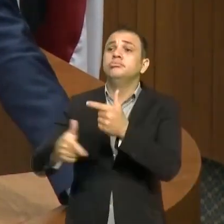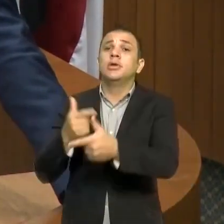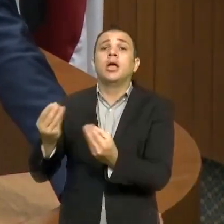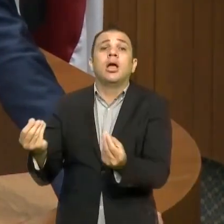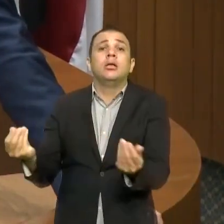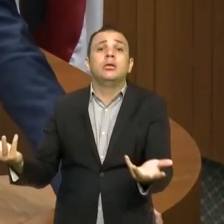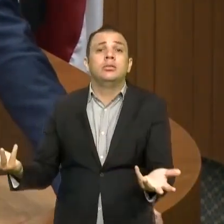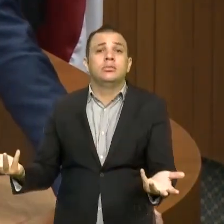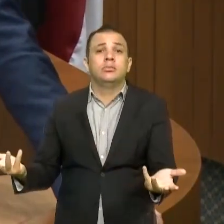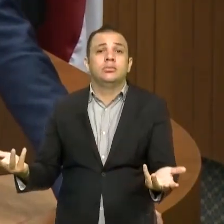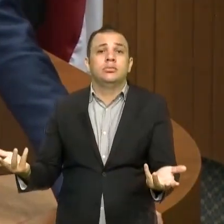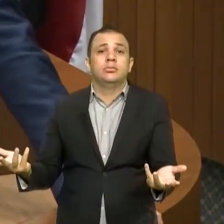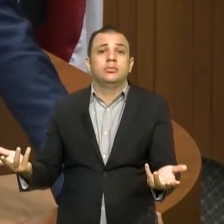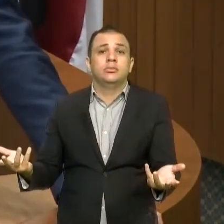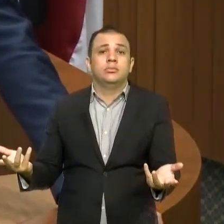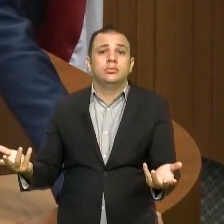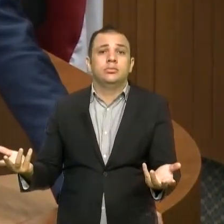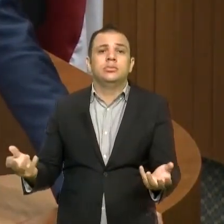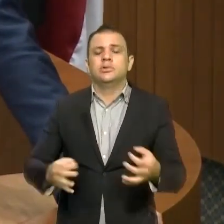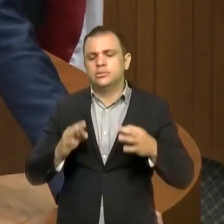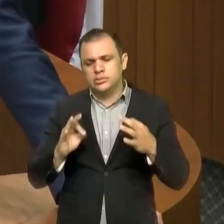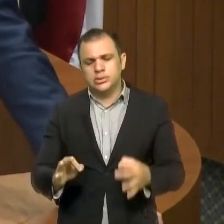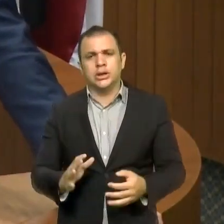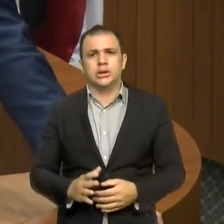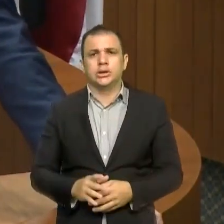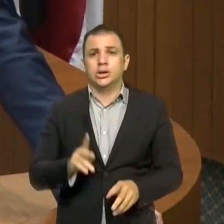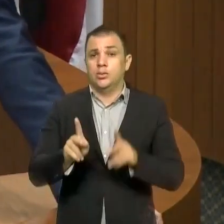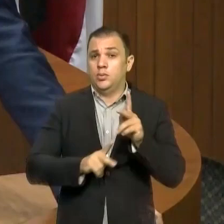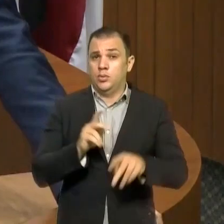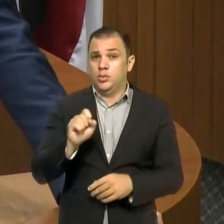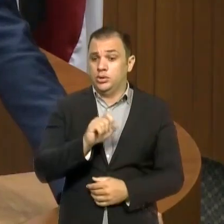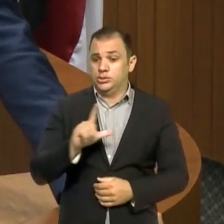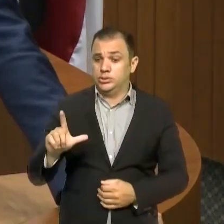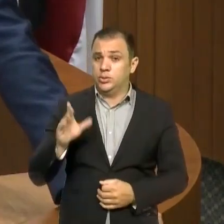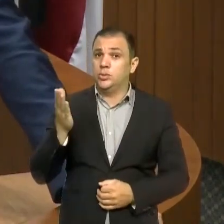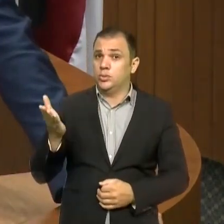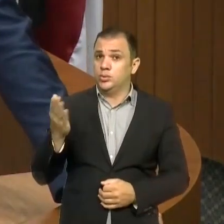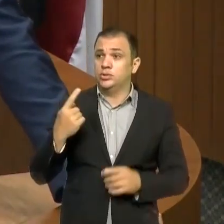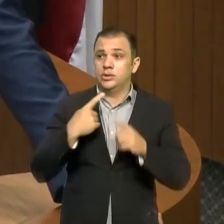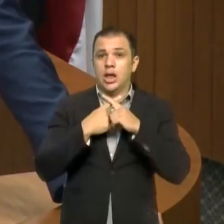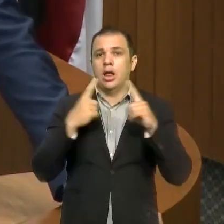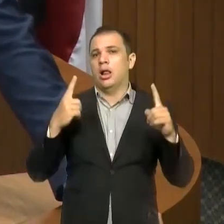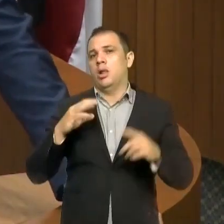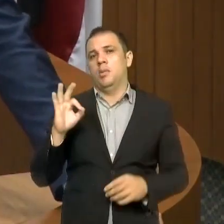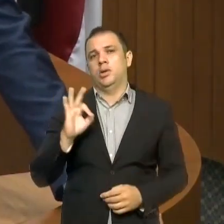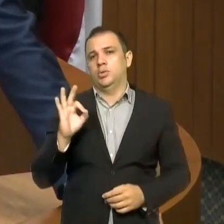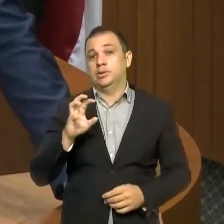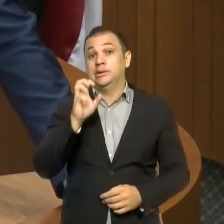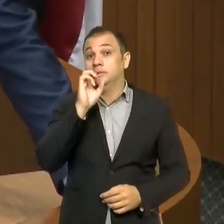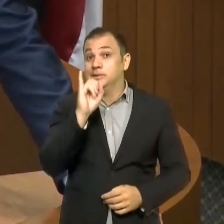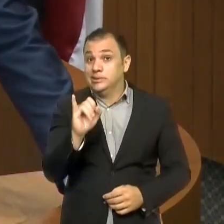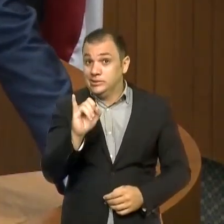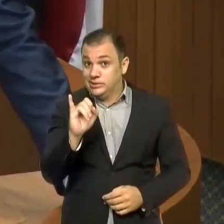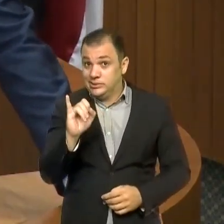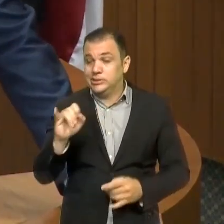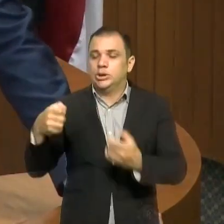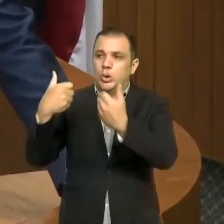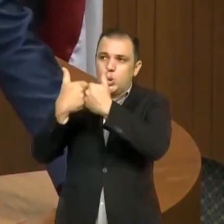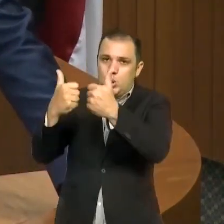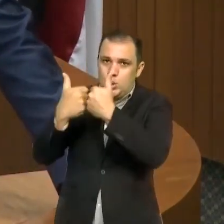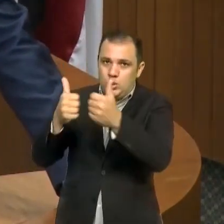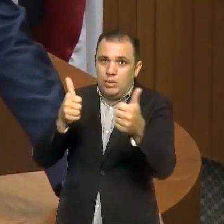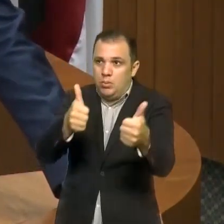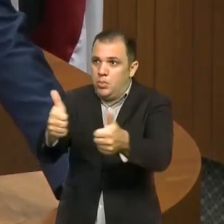Tenho certeza que a população de São Luís não reclamaria em pagar esta tarifa se tivesse